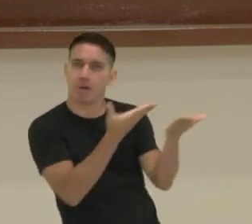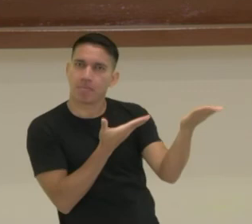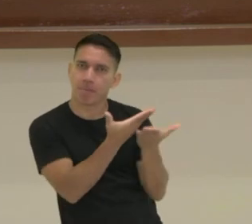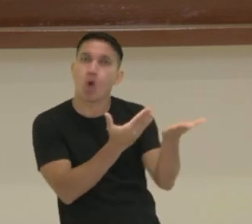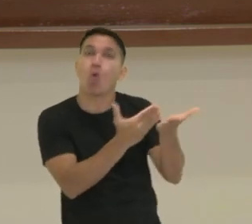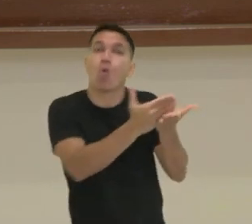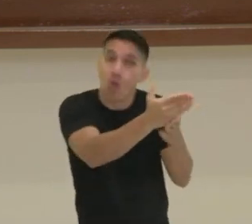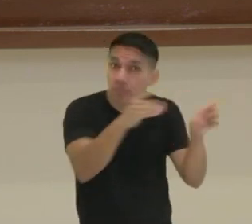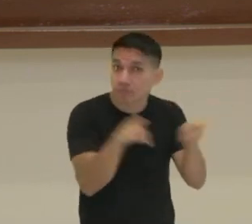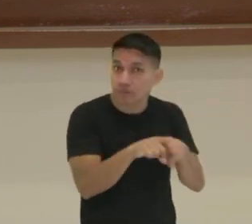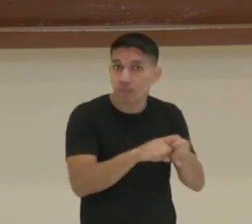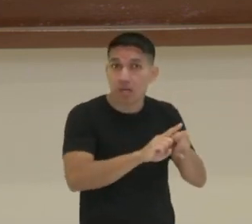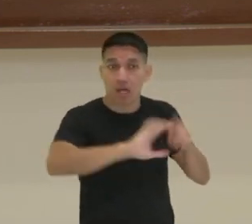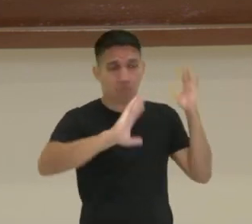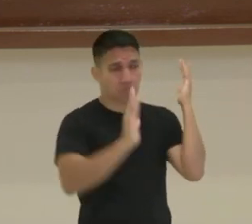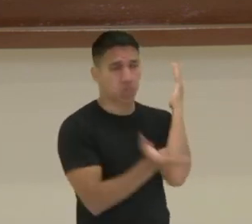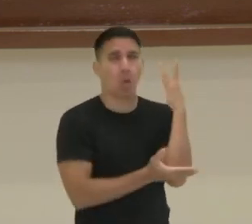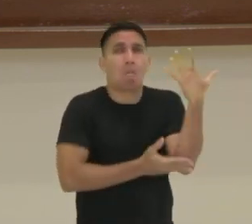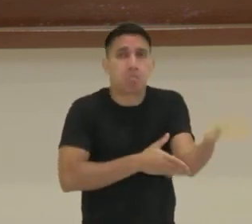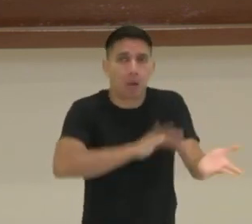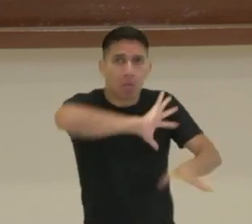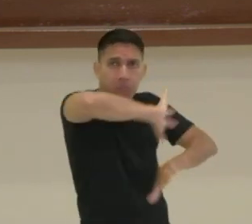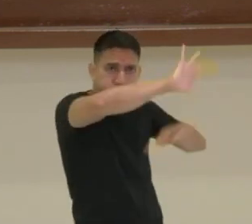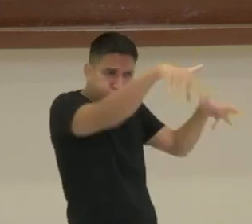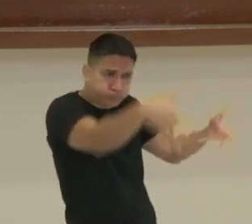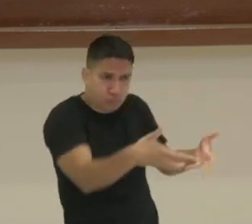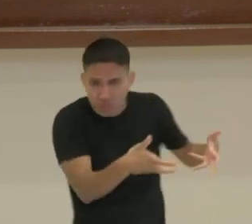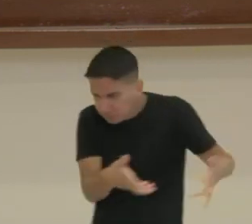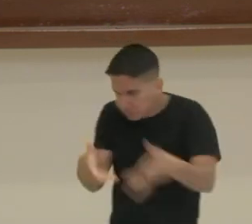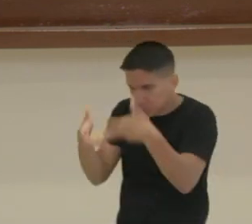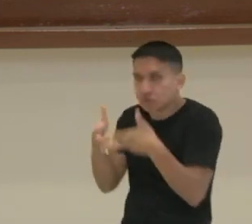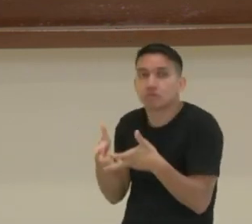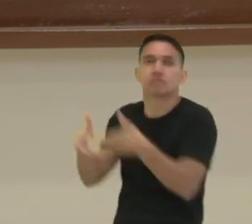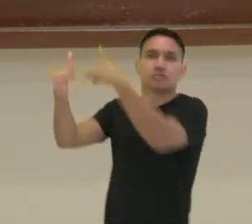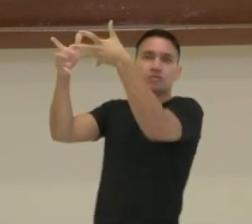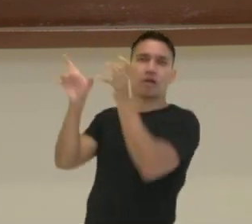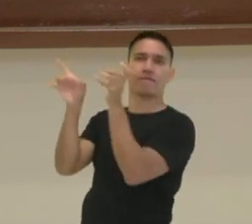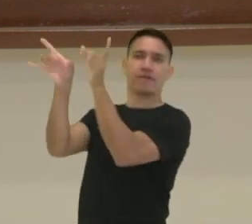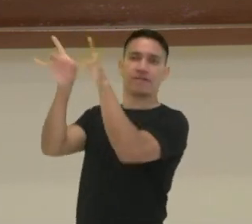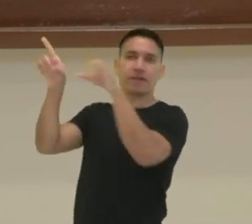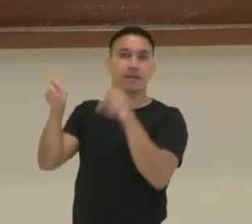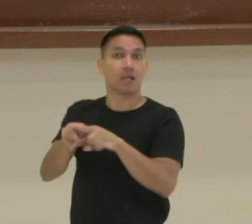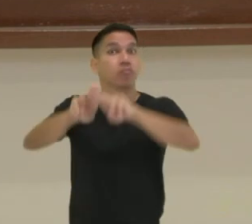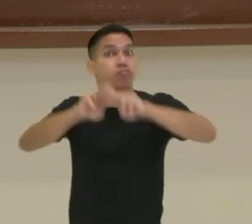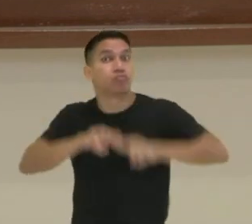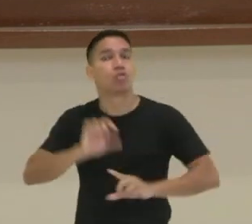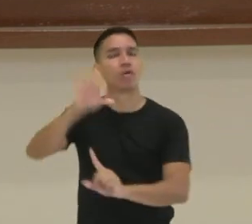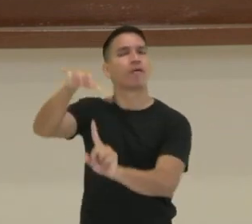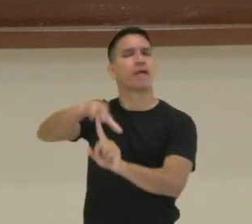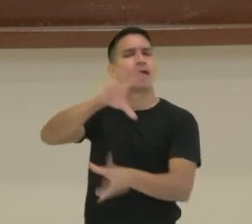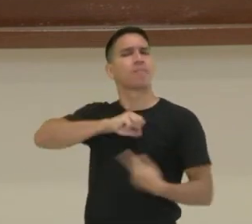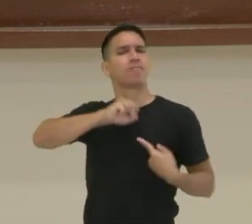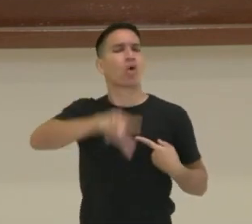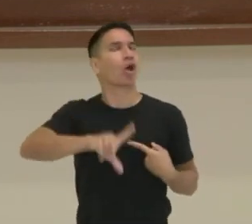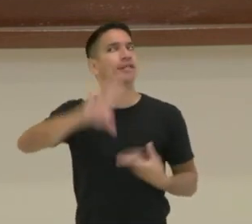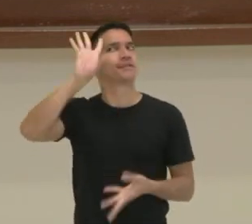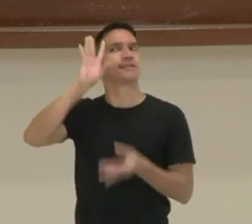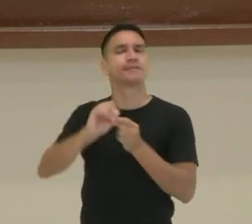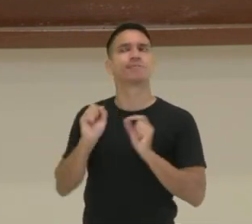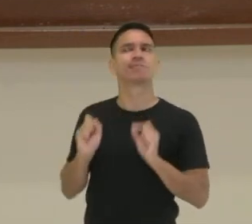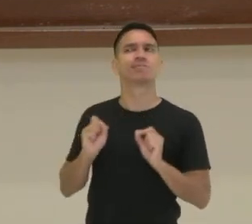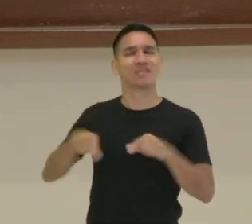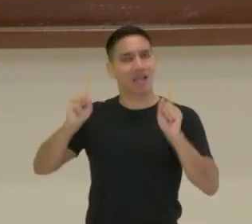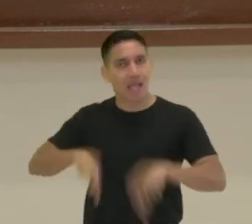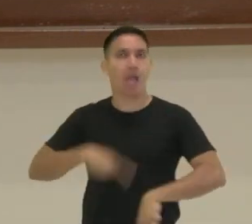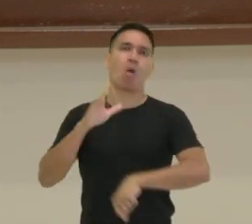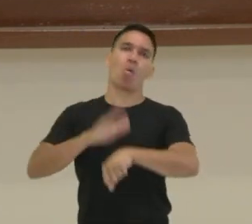começaram também a extrair o pau-brasil e a explorar e comercializar. Então, o rei de Portugal entendeu que era o momento de colonizar